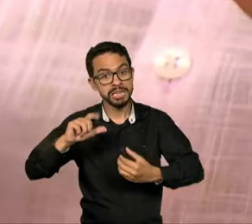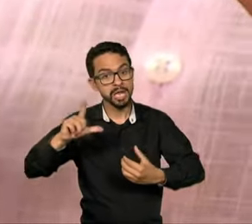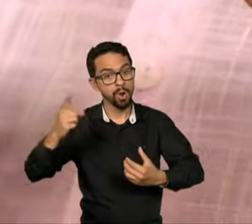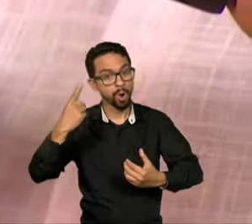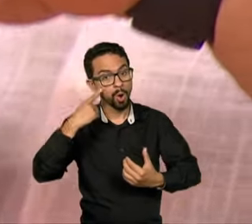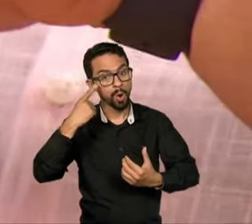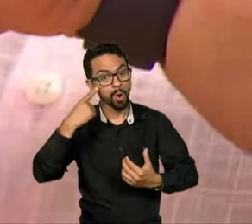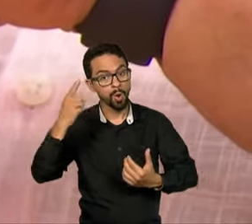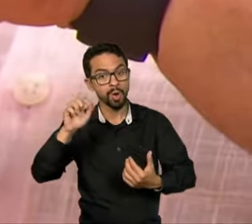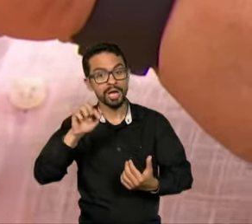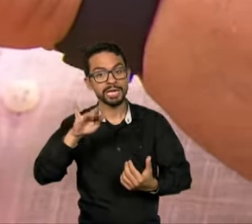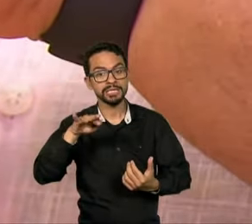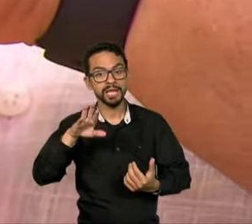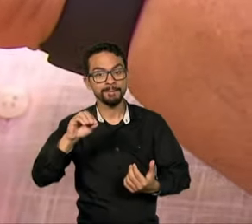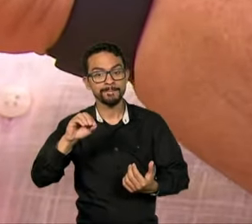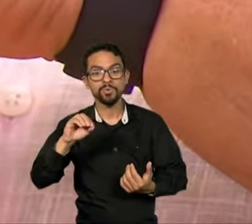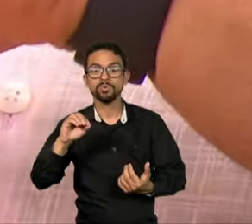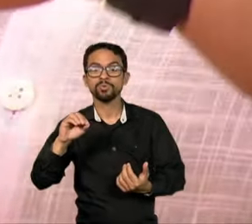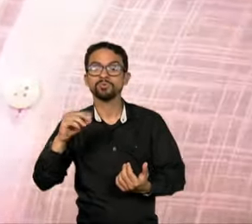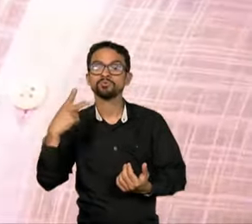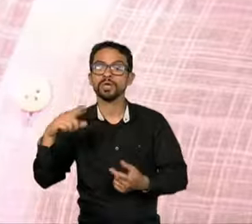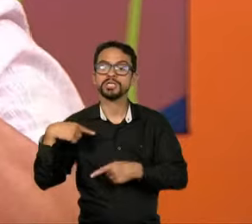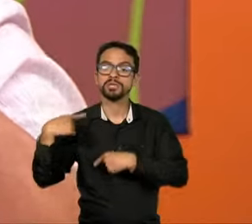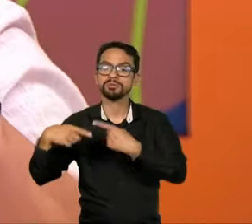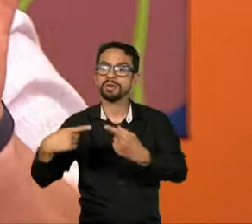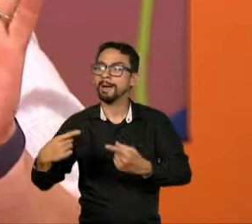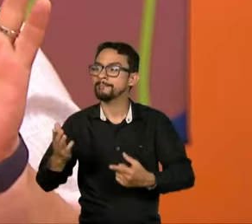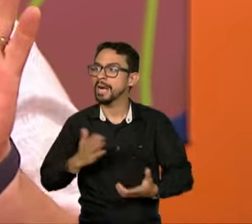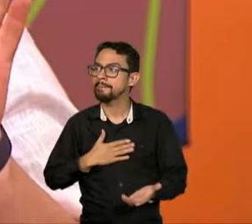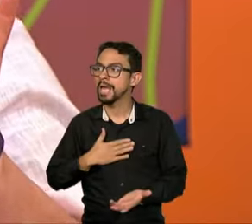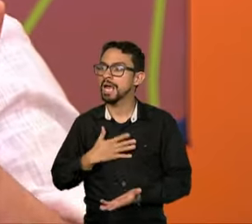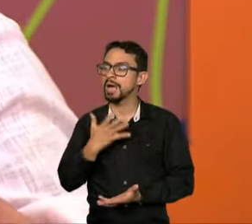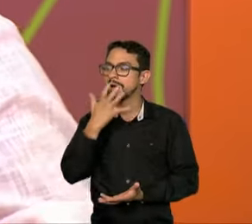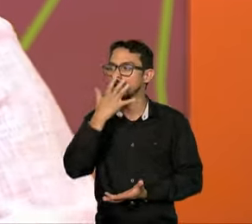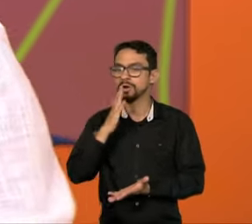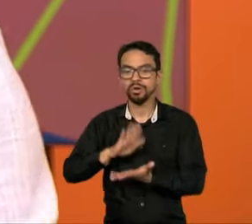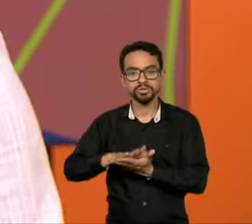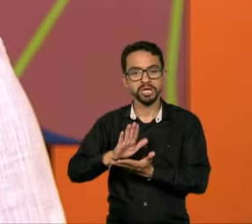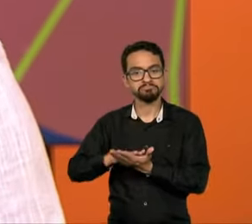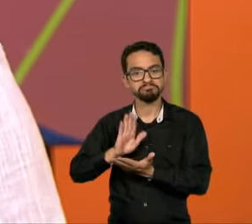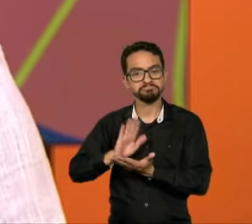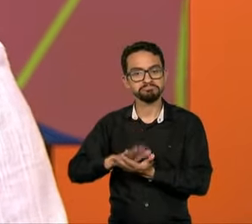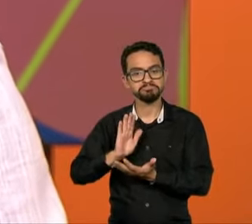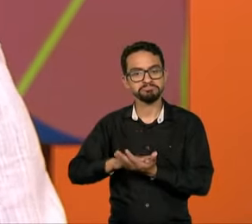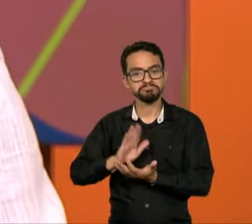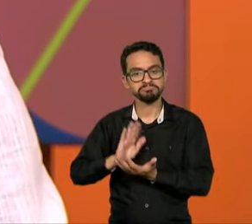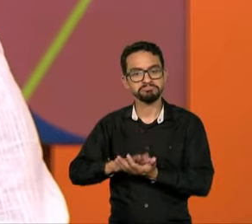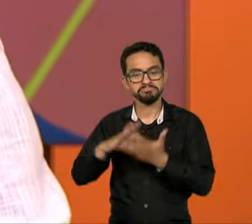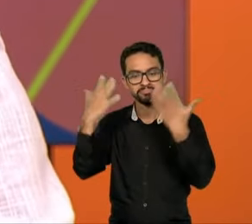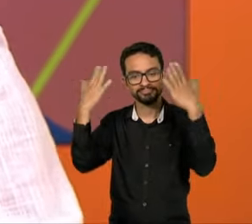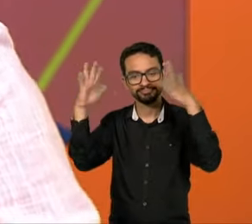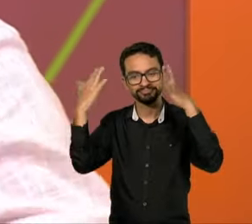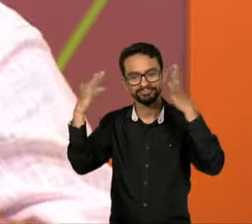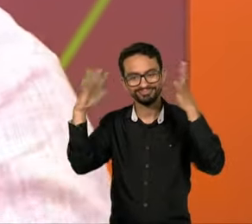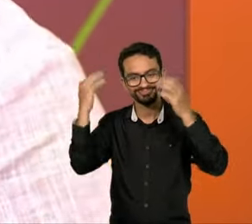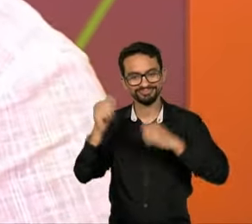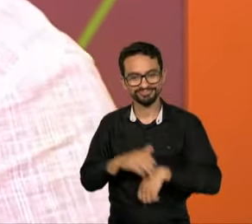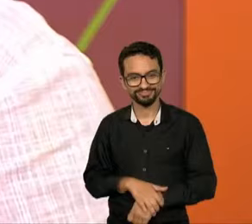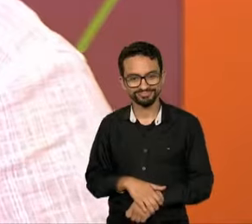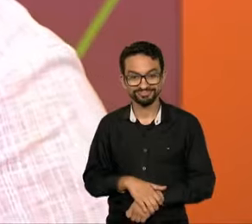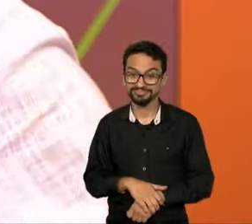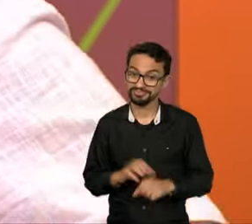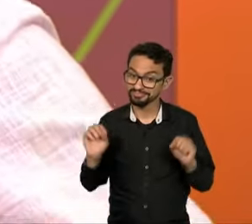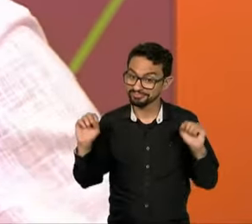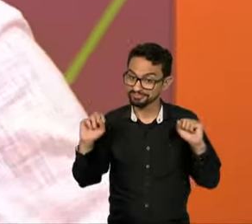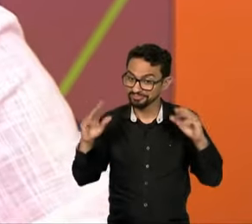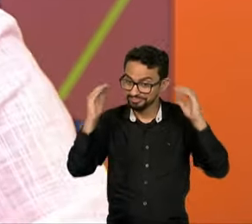né? Você é o Erasmo Carlos da sua geração. Isso é o maior elogio. Que barato, Léo Jaime! É? Meu tremendão. Eu fui de